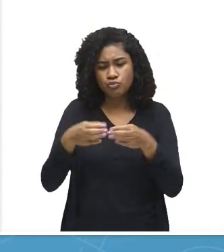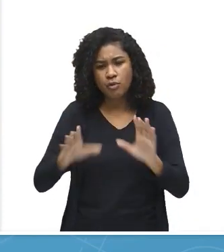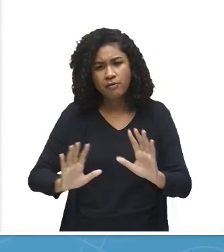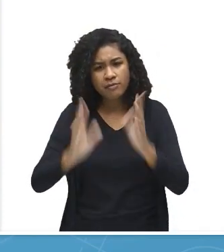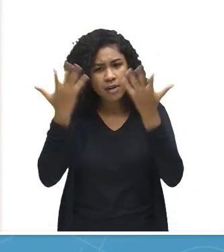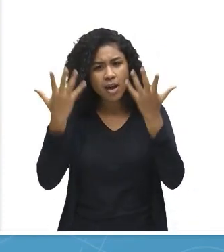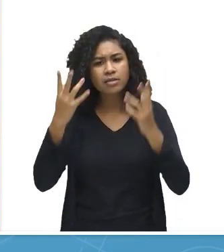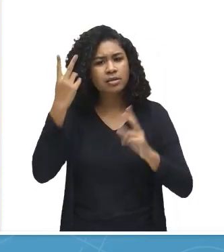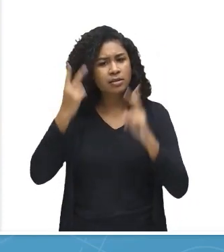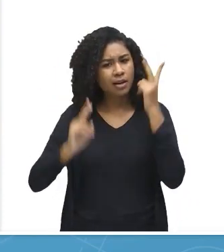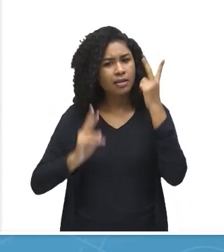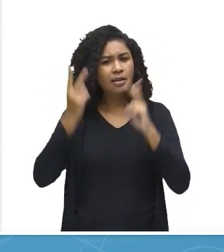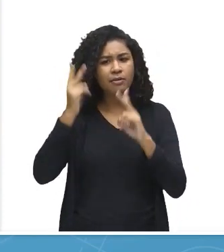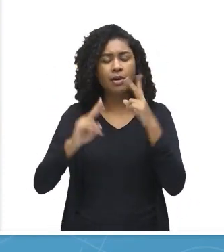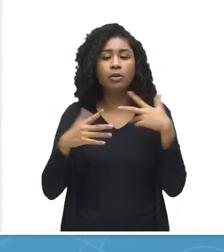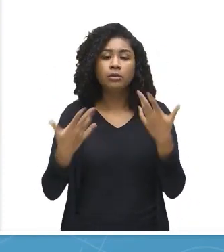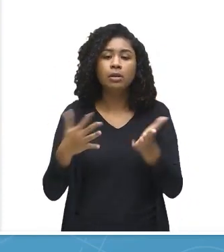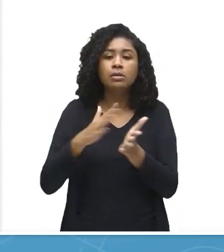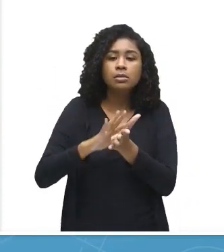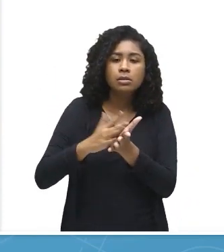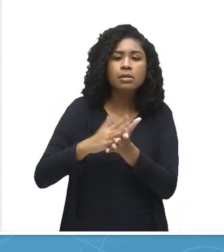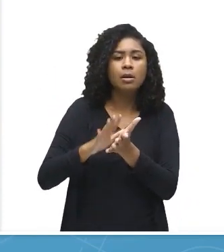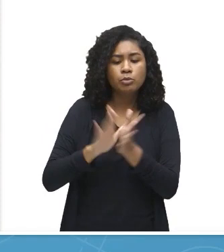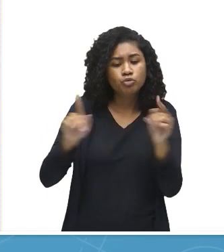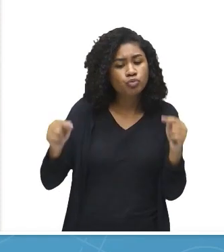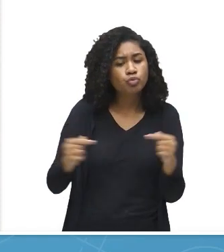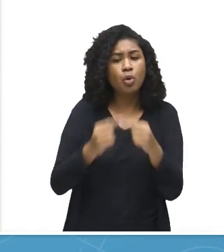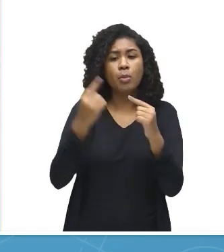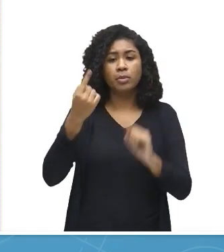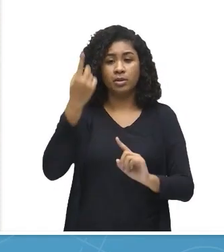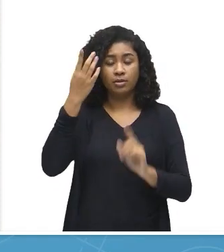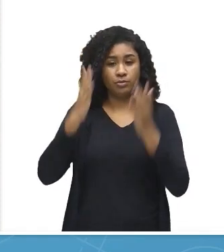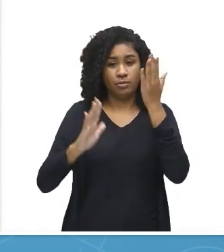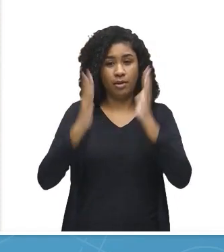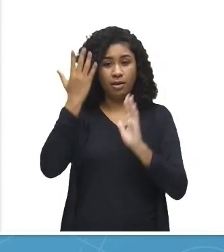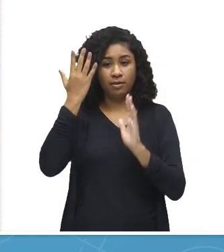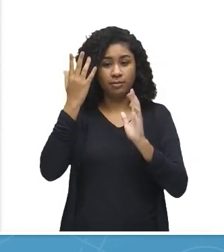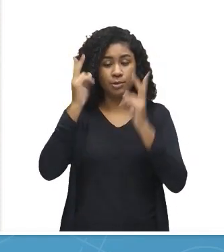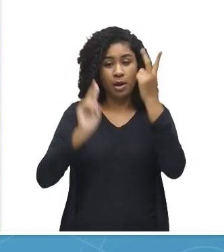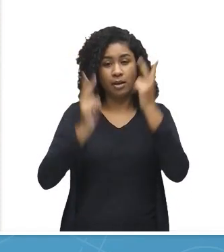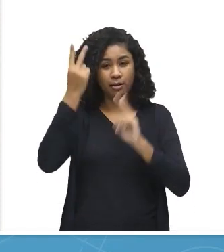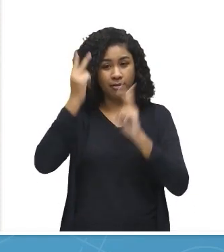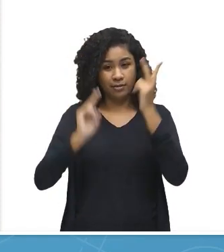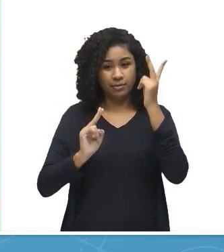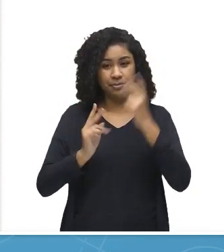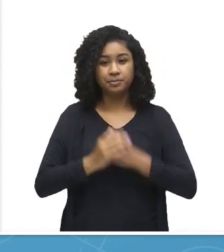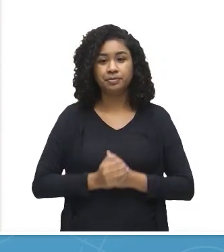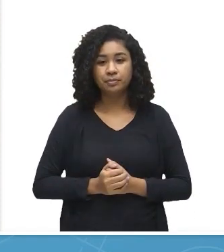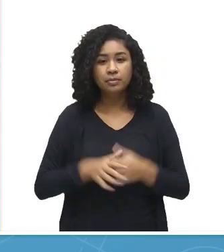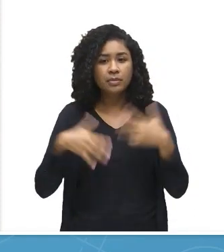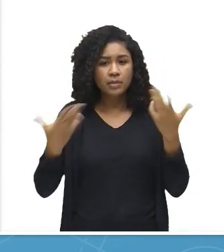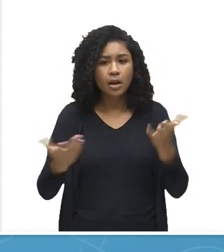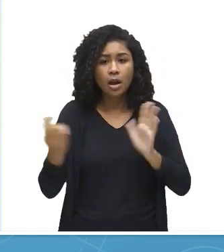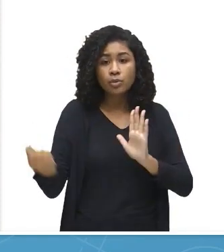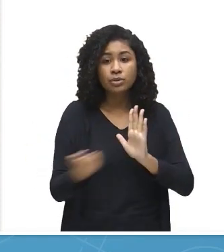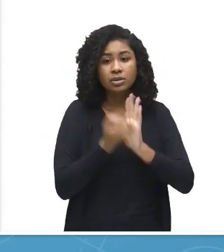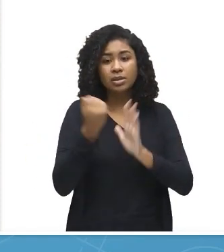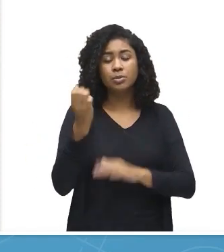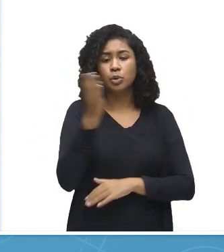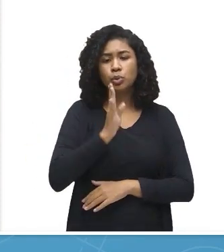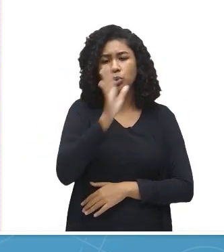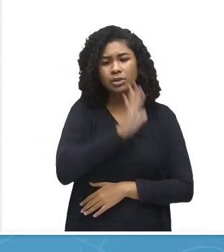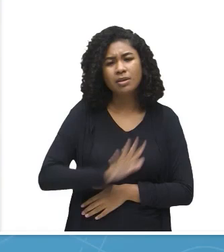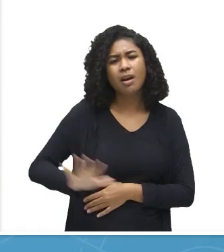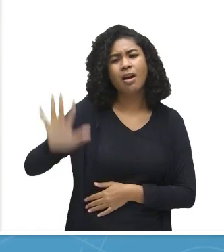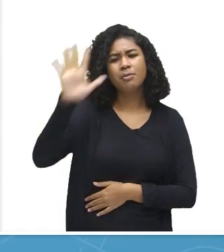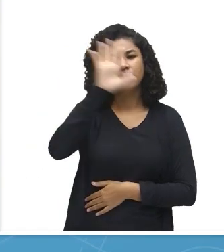samba, ele é um ritmo que ele anda bem pertinho do carnaval. Então, o símbolo nacional que foi determinado ao